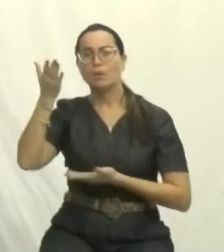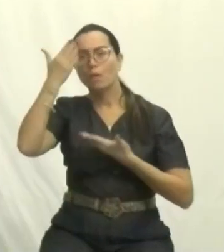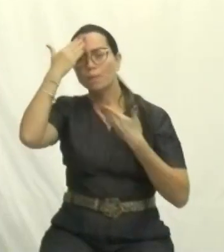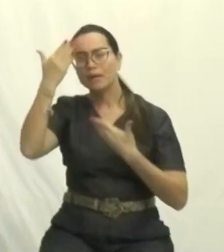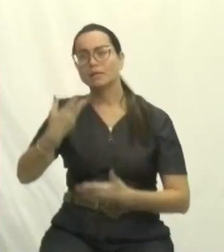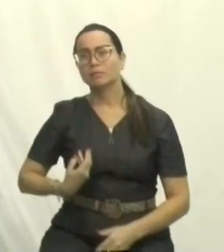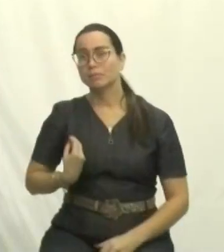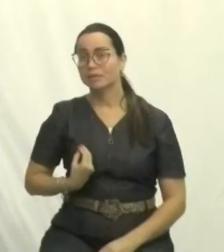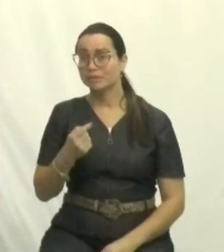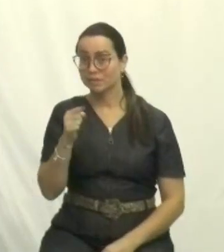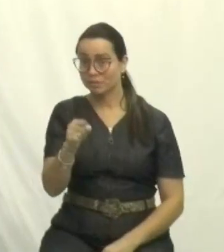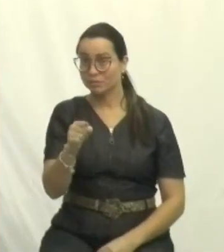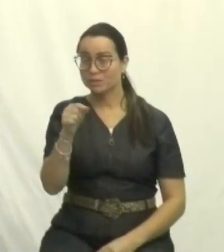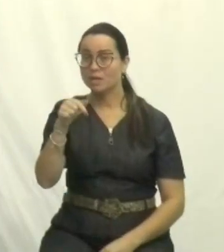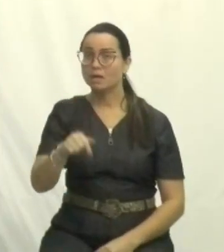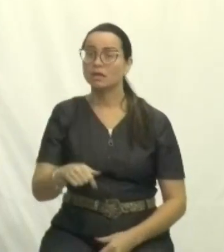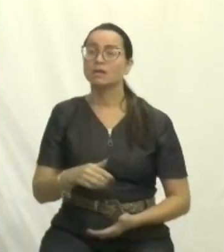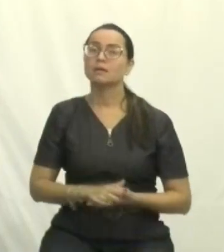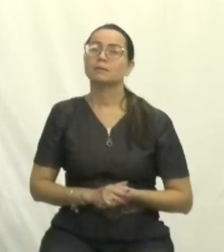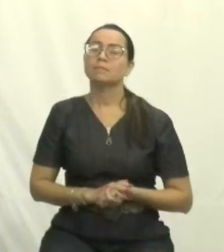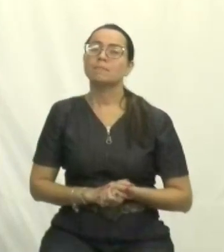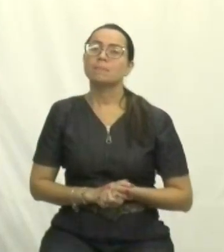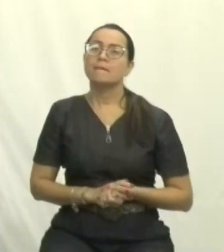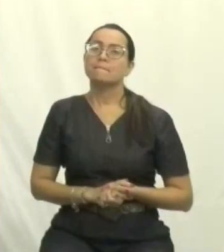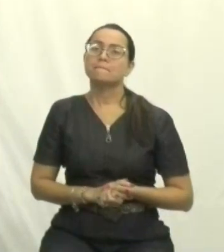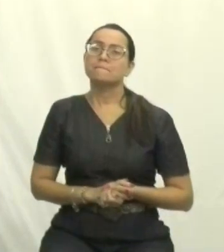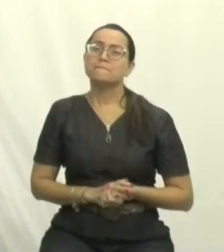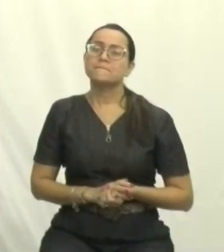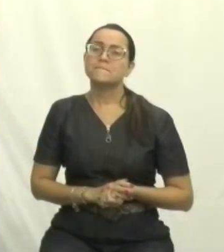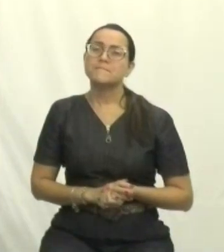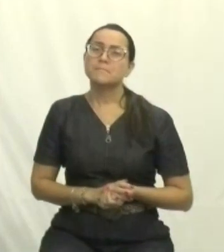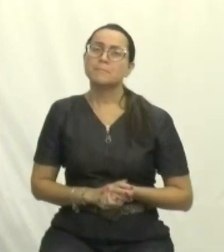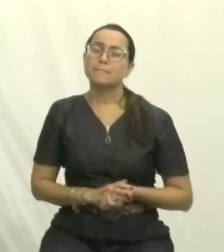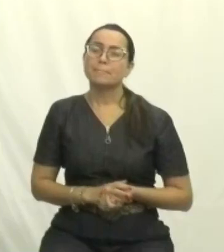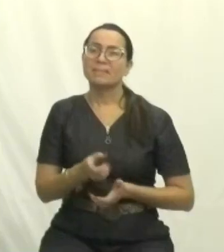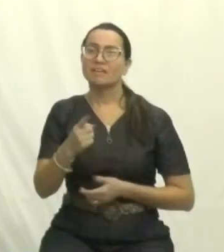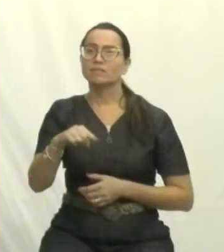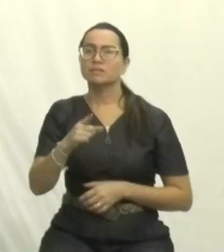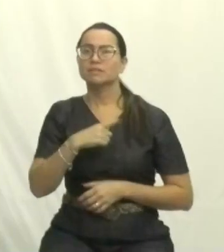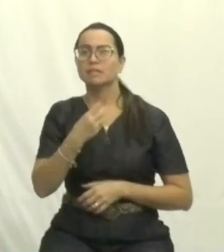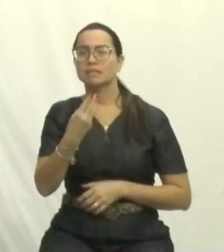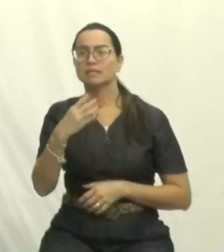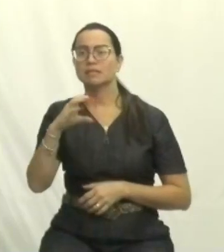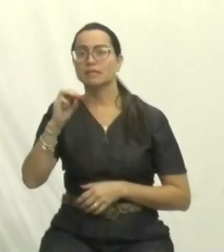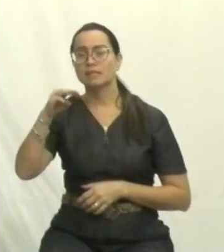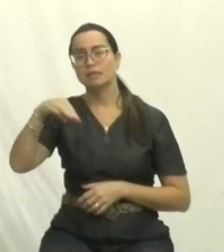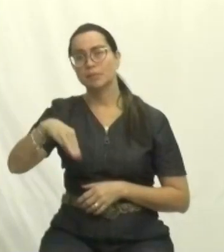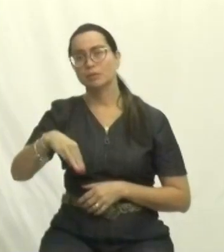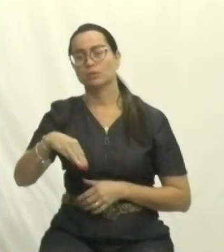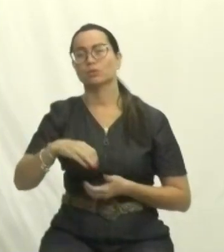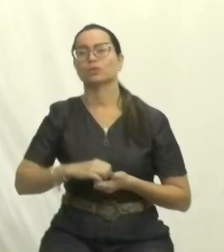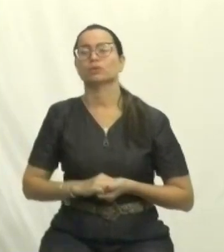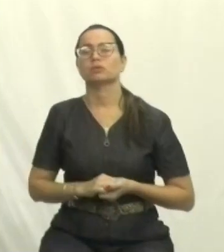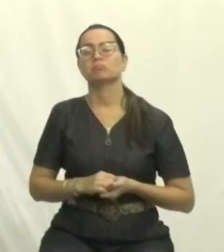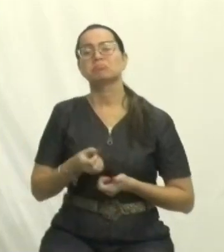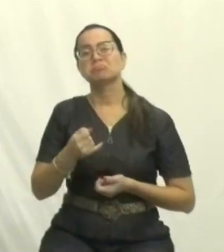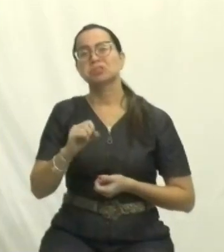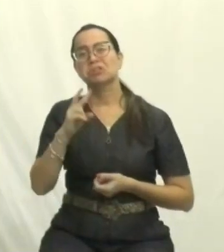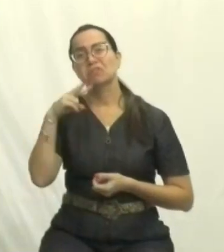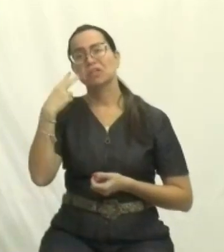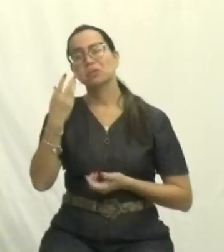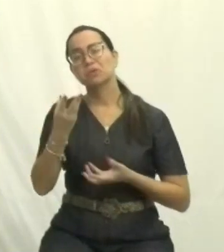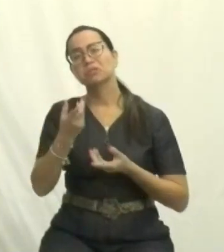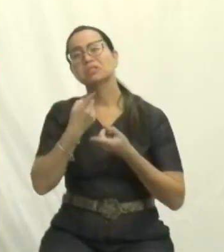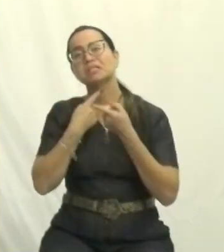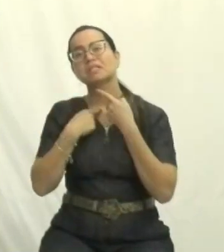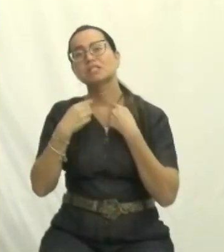Vocês disporão de, no horário de 30 minutos, podendo haver alguns vereadores que cederão seu tempo.